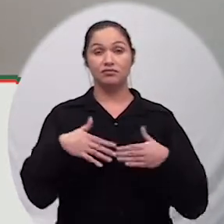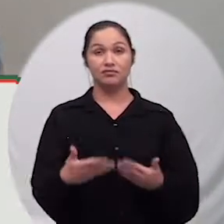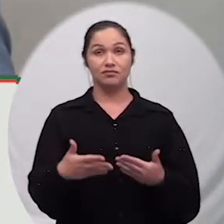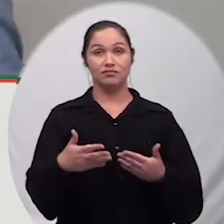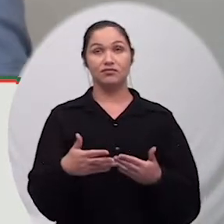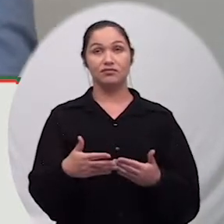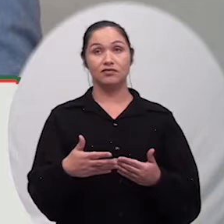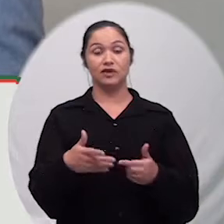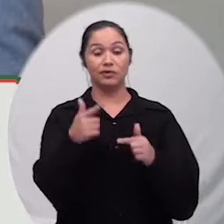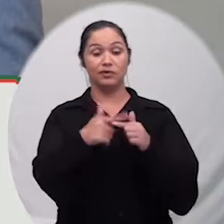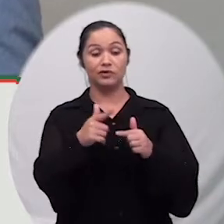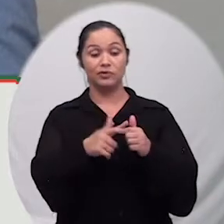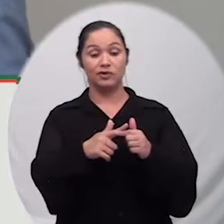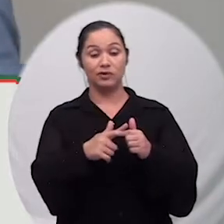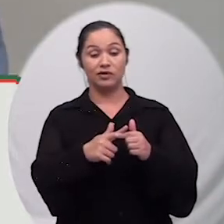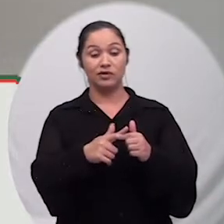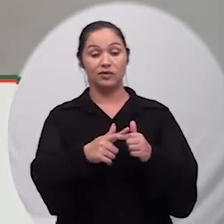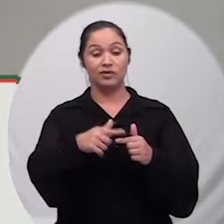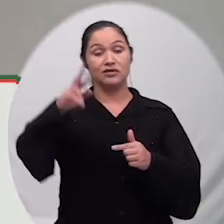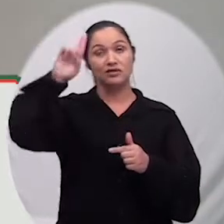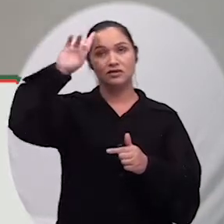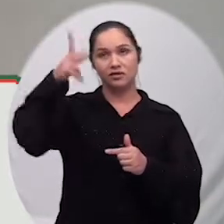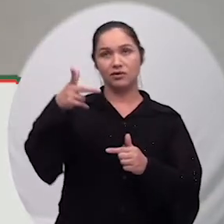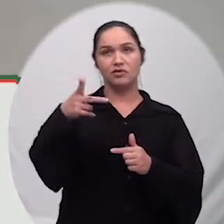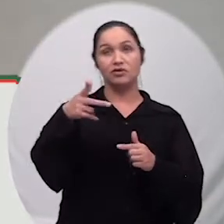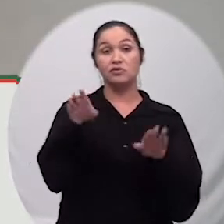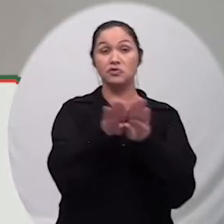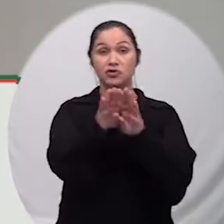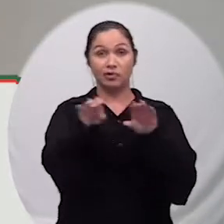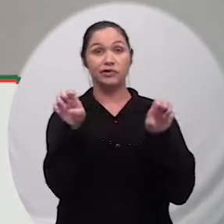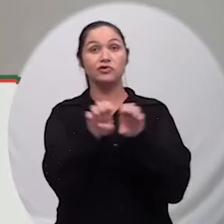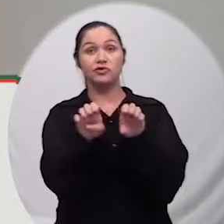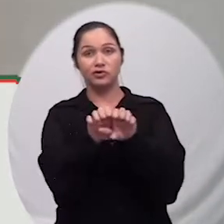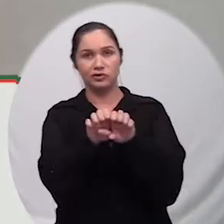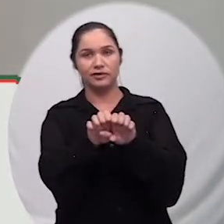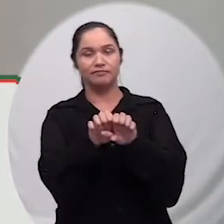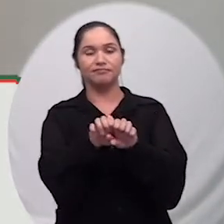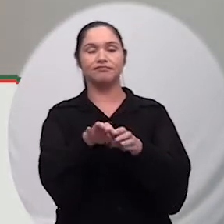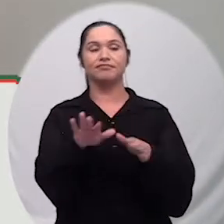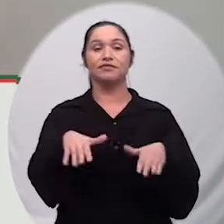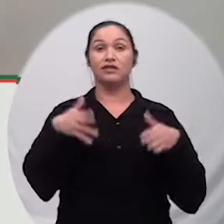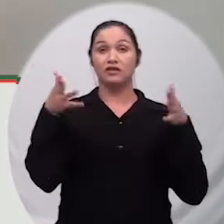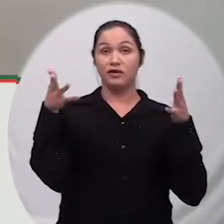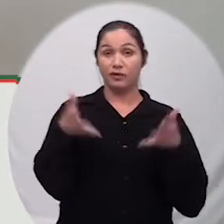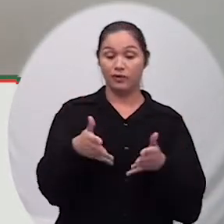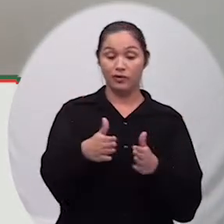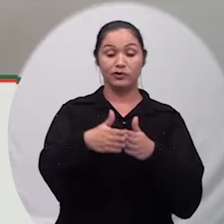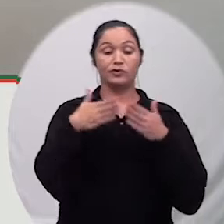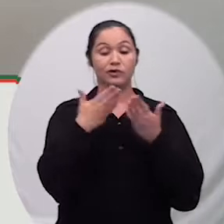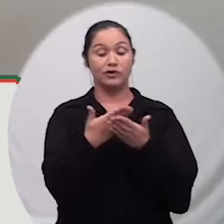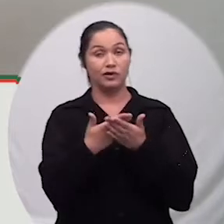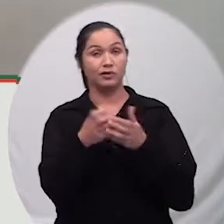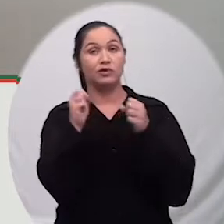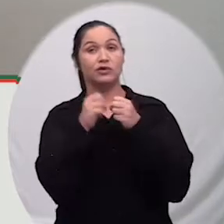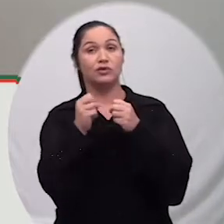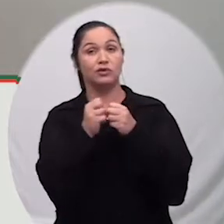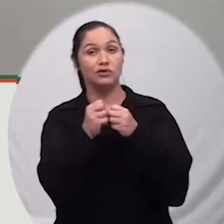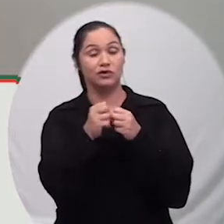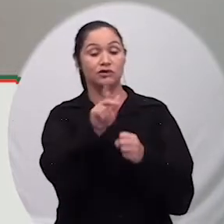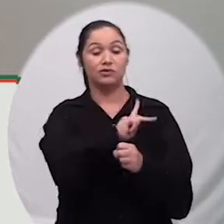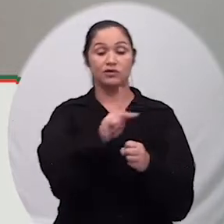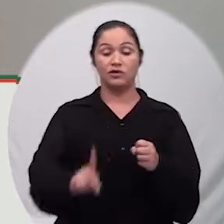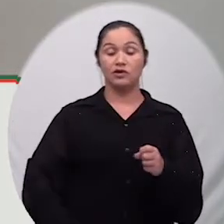possam resolver determinados problemas, estruturais, inclusive. Então, eu busco, através desse requerimento, senhor presidente,